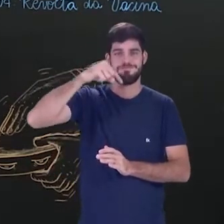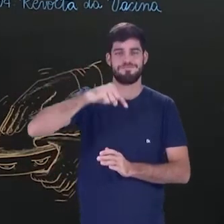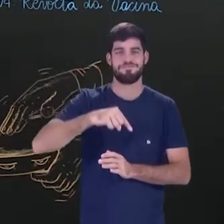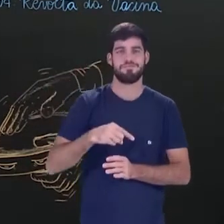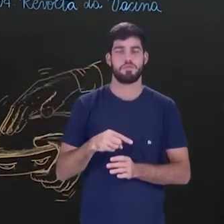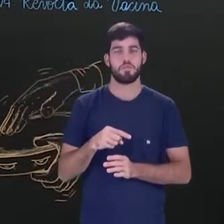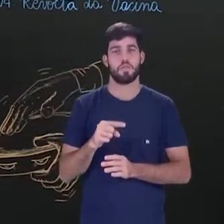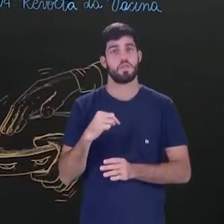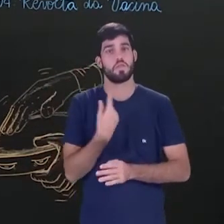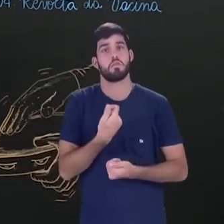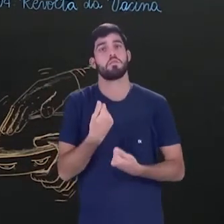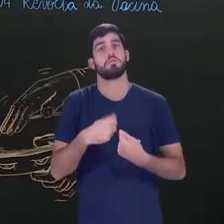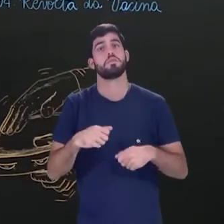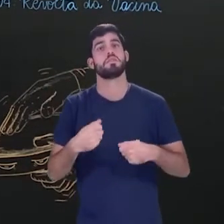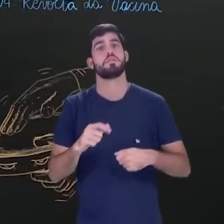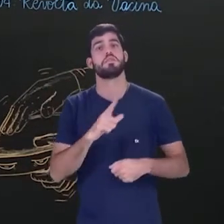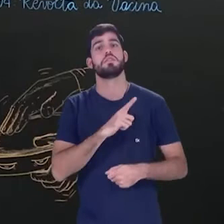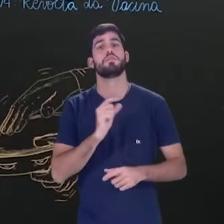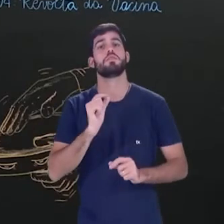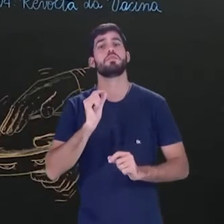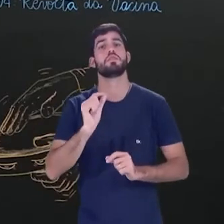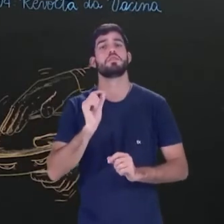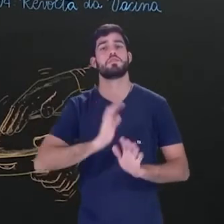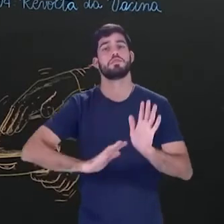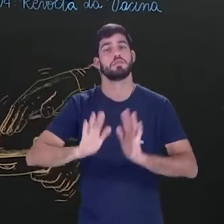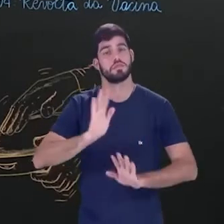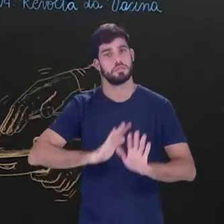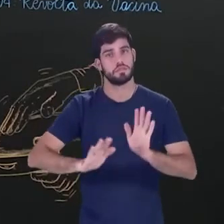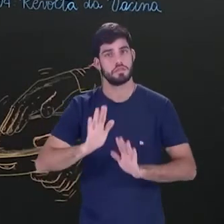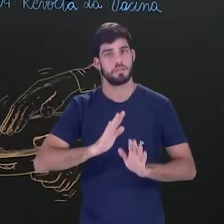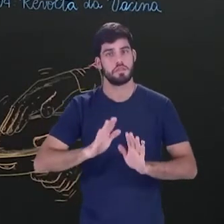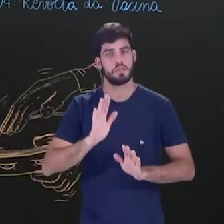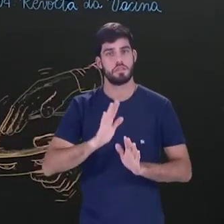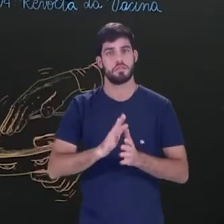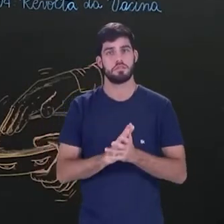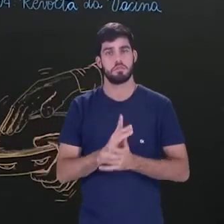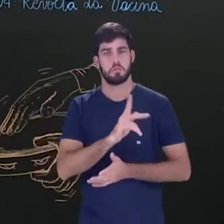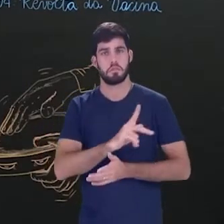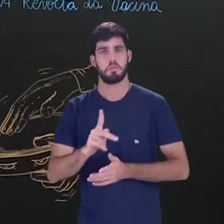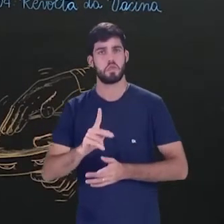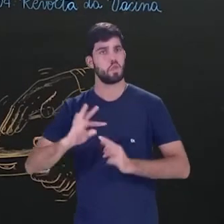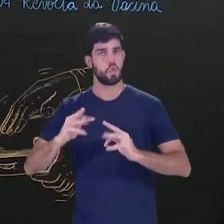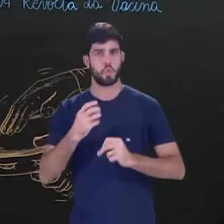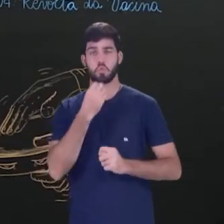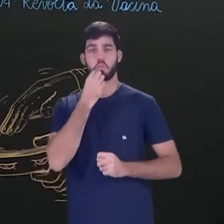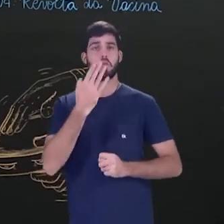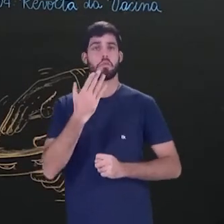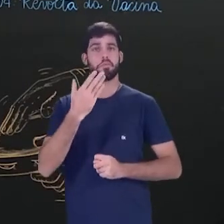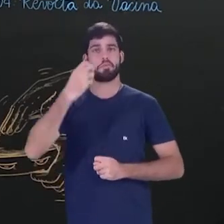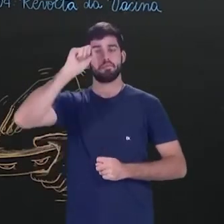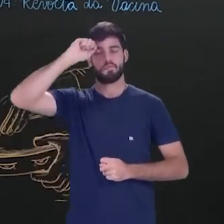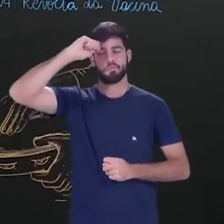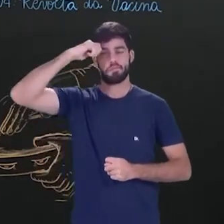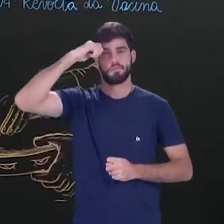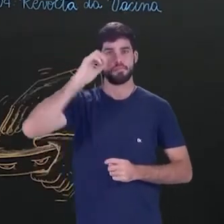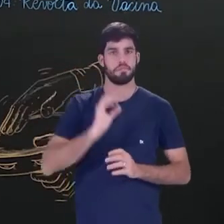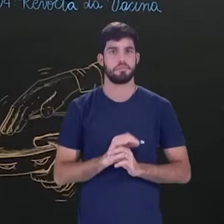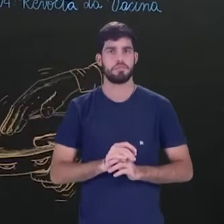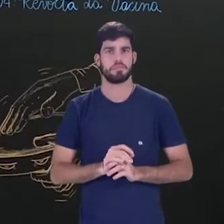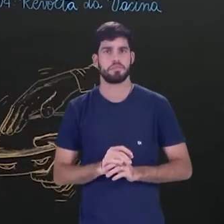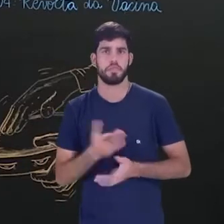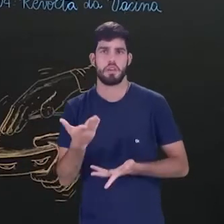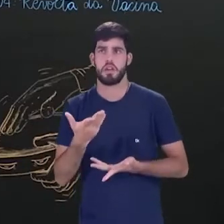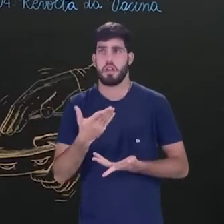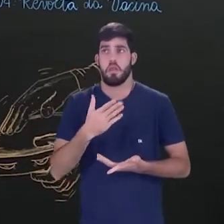que tomar um cuidado, porque não quer dizer que na República estava tudo bom para os negros, né? Não quer dizer que na República a